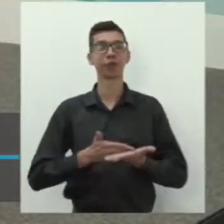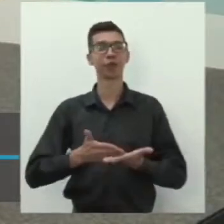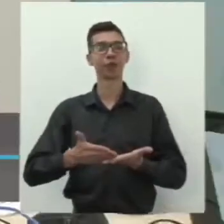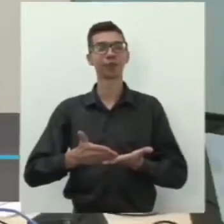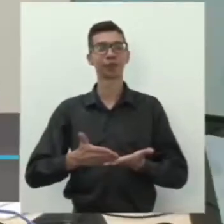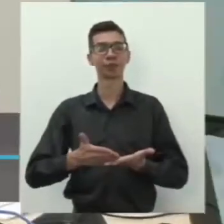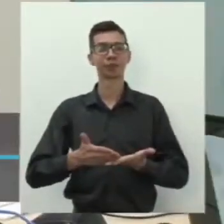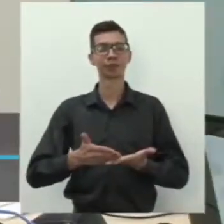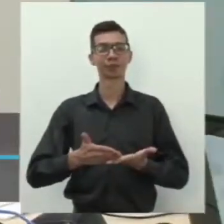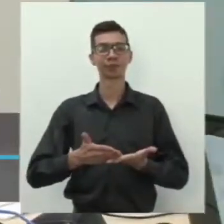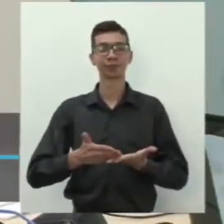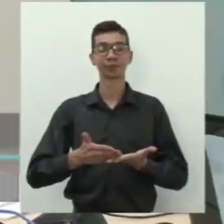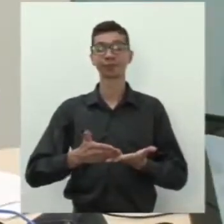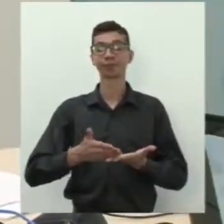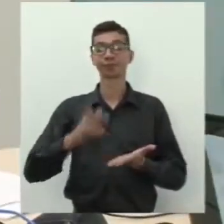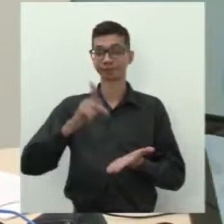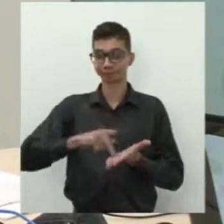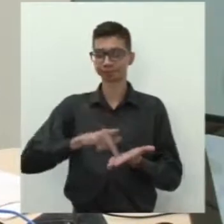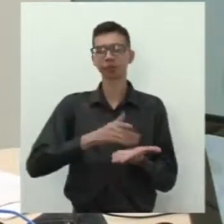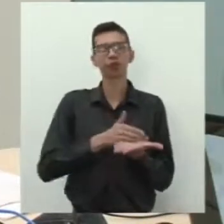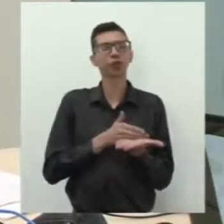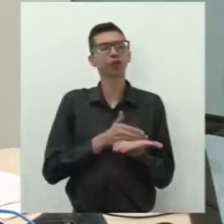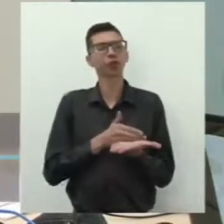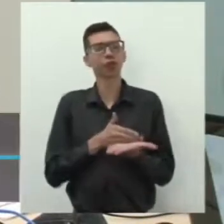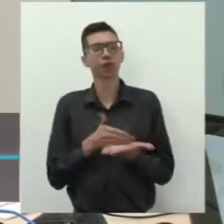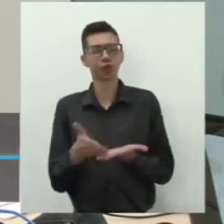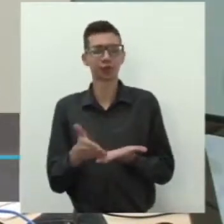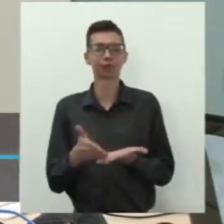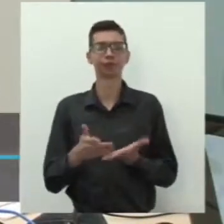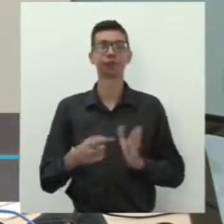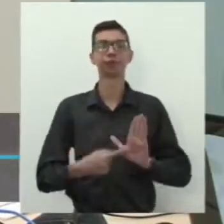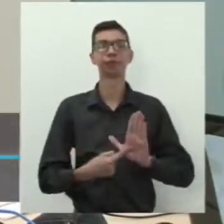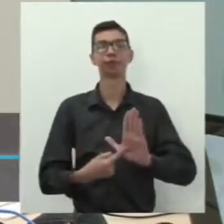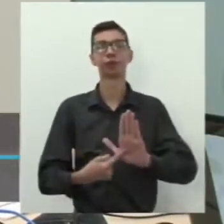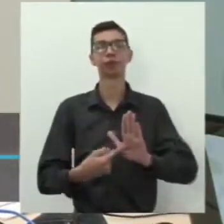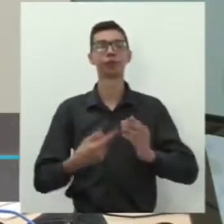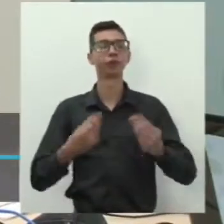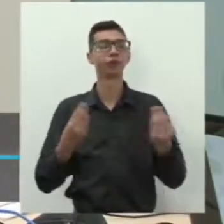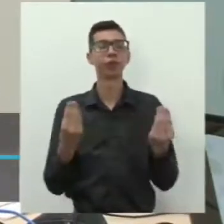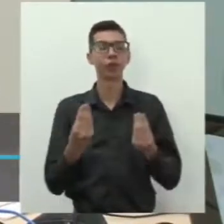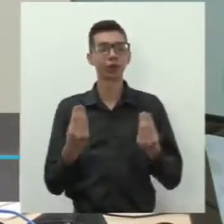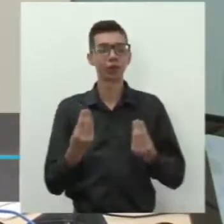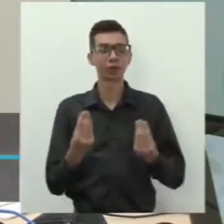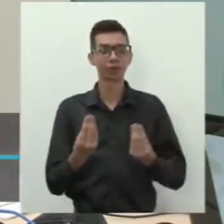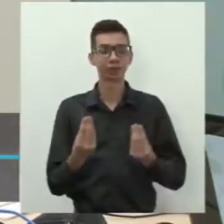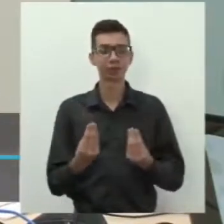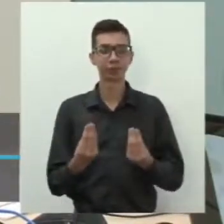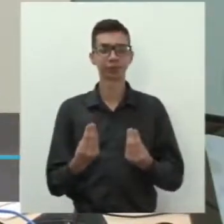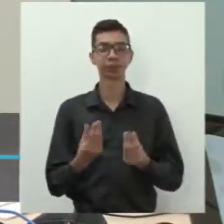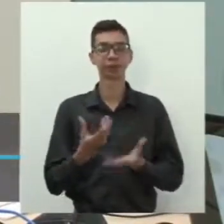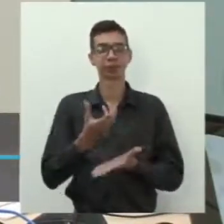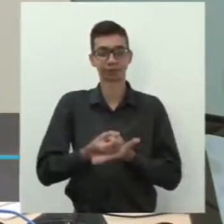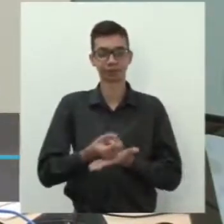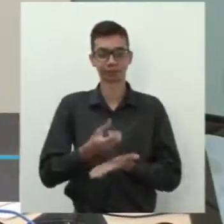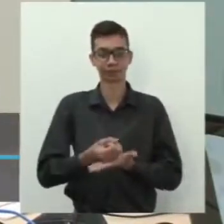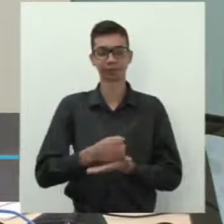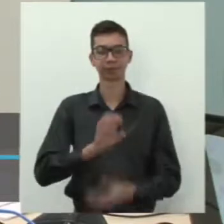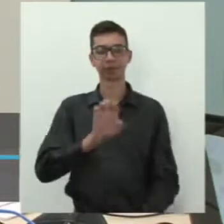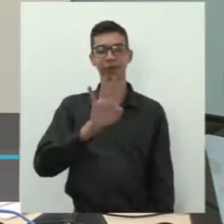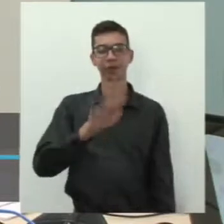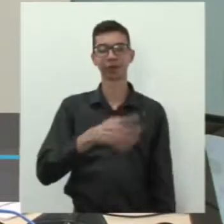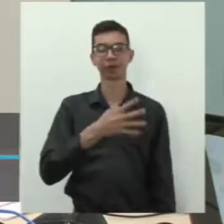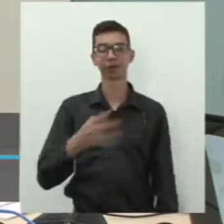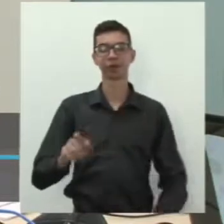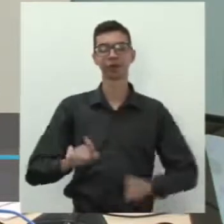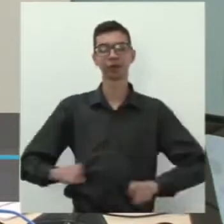do começo mesmo, mostrando onde a gente pode buscar para instalar o Excel no computador, né? Lembrando